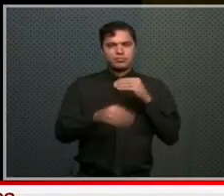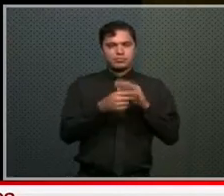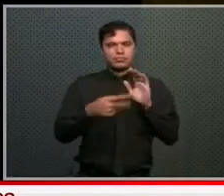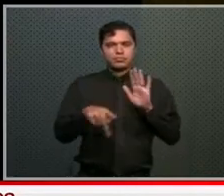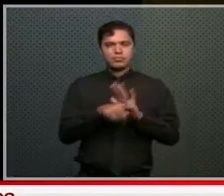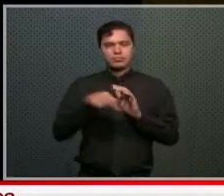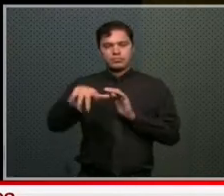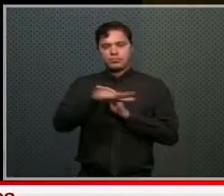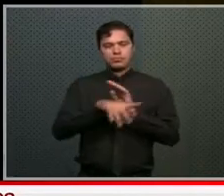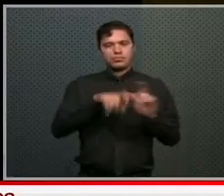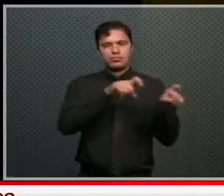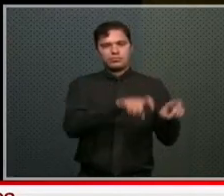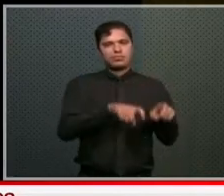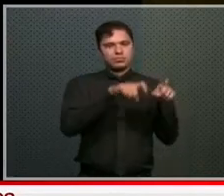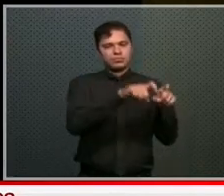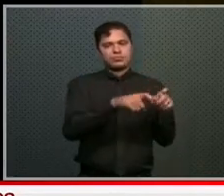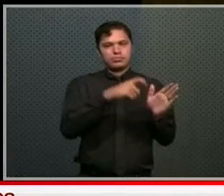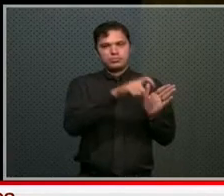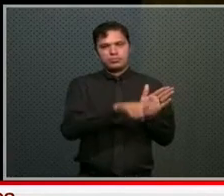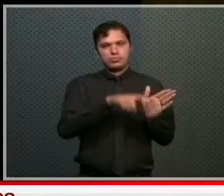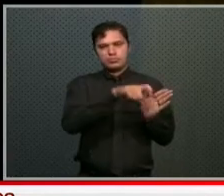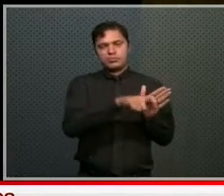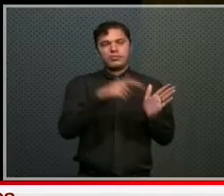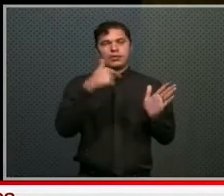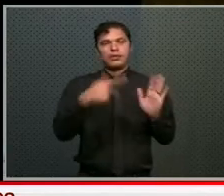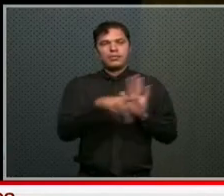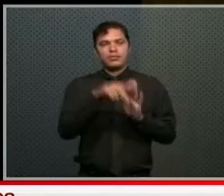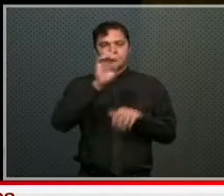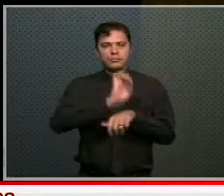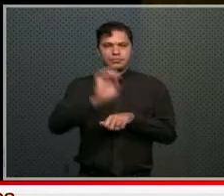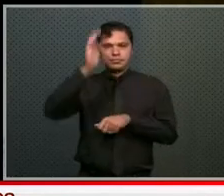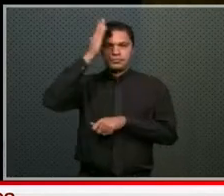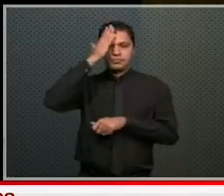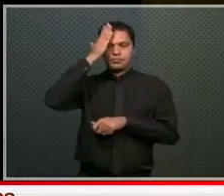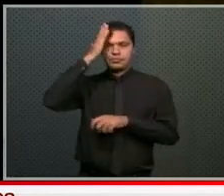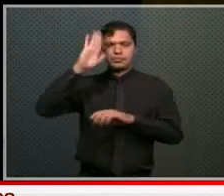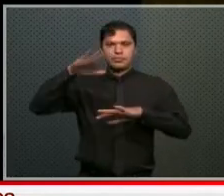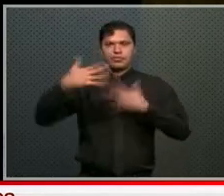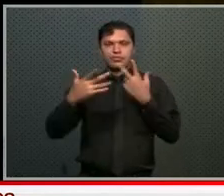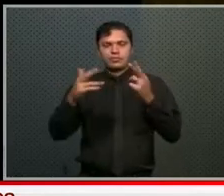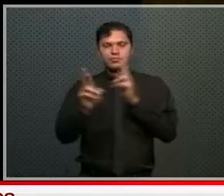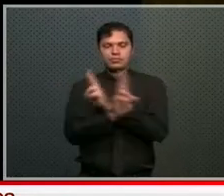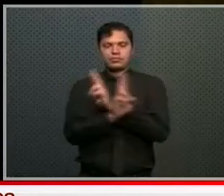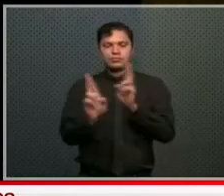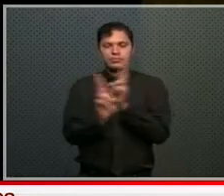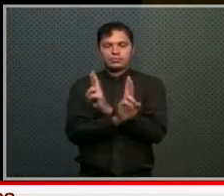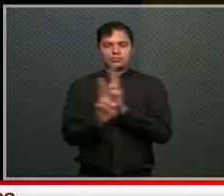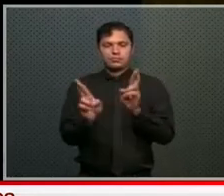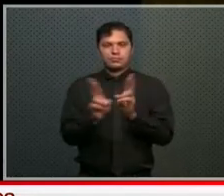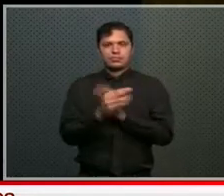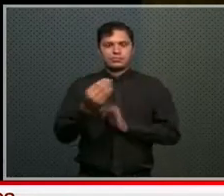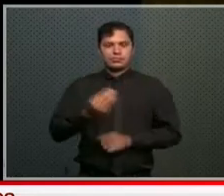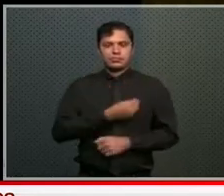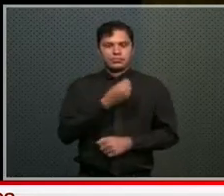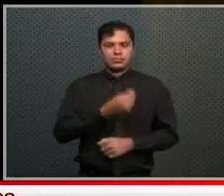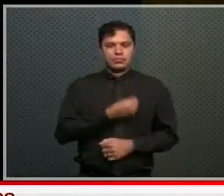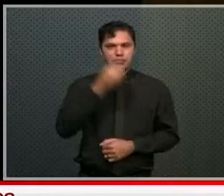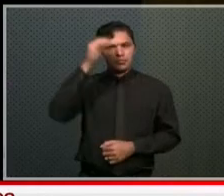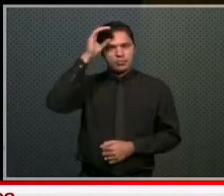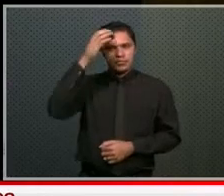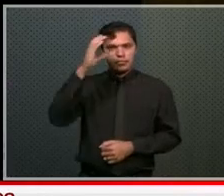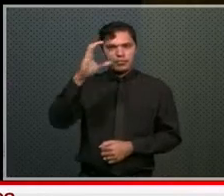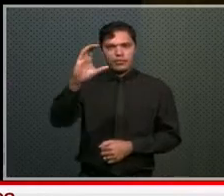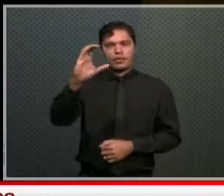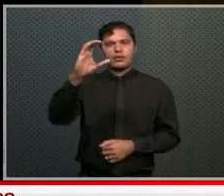a agricultura e pecuária paraense quando estão associadas com a presença da ciência a gente